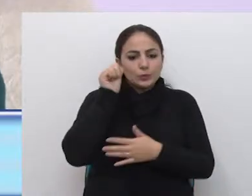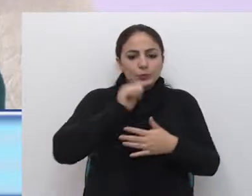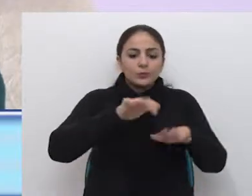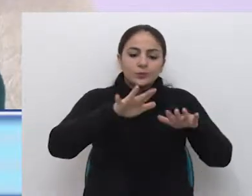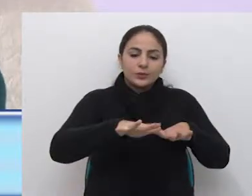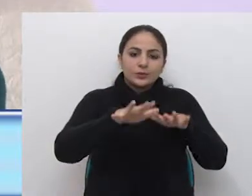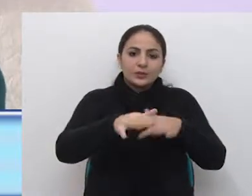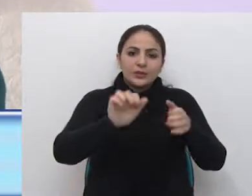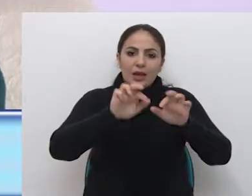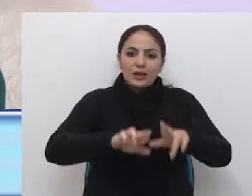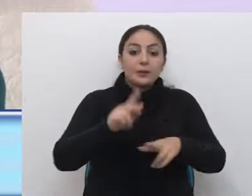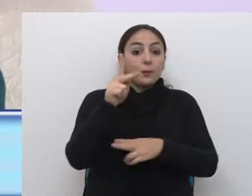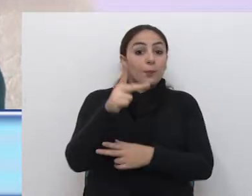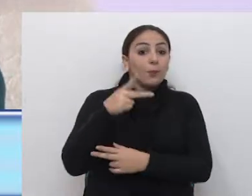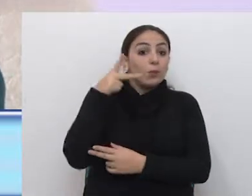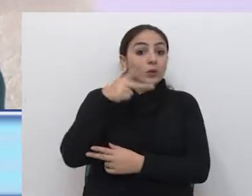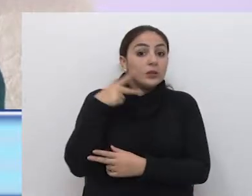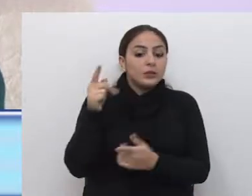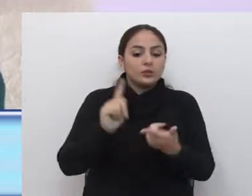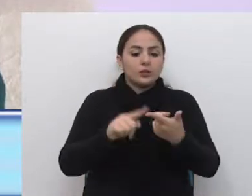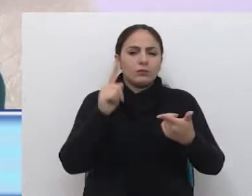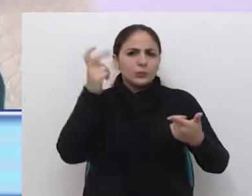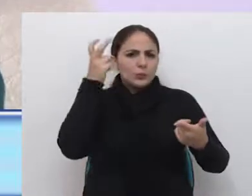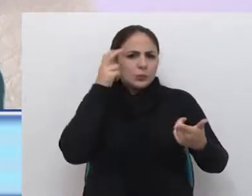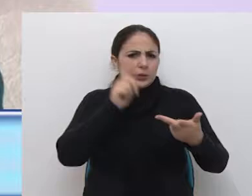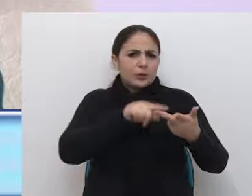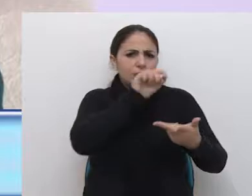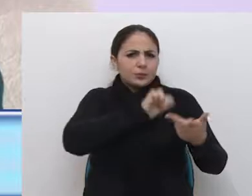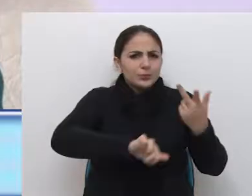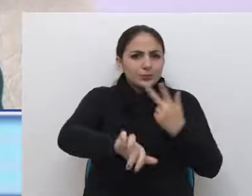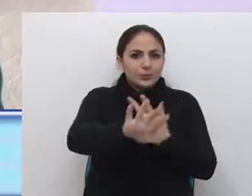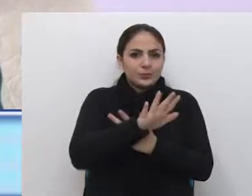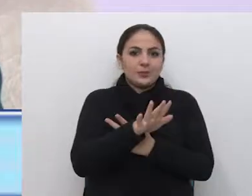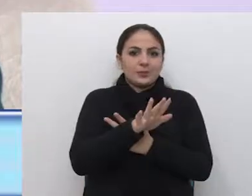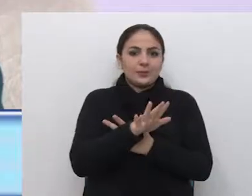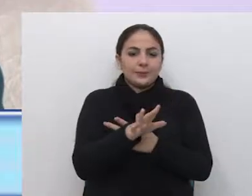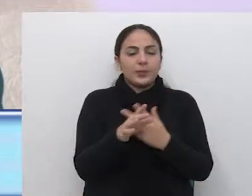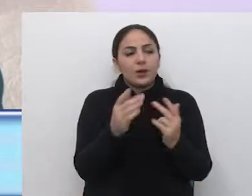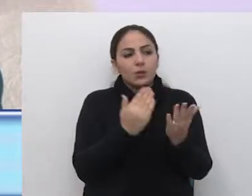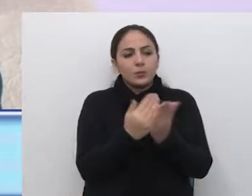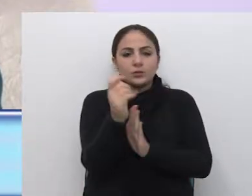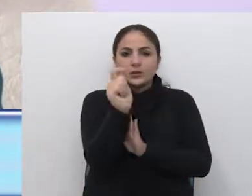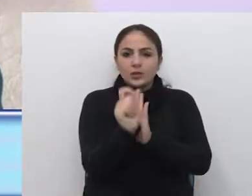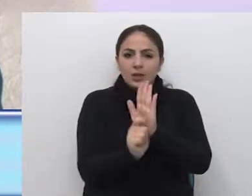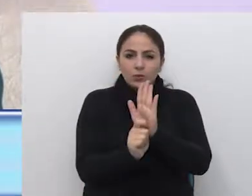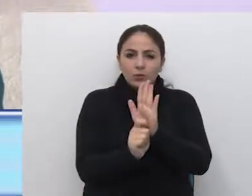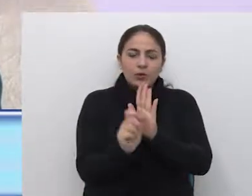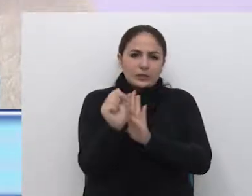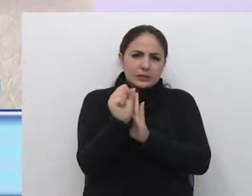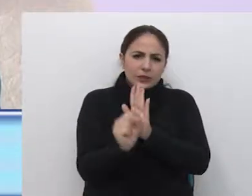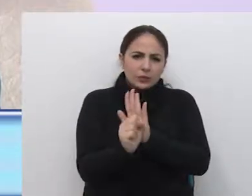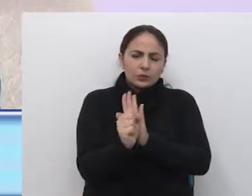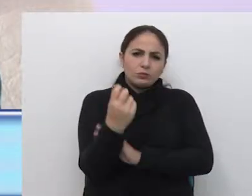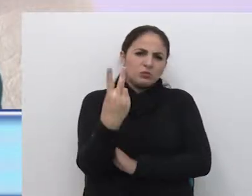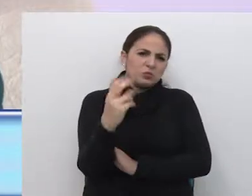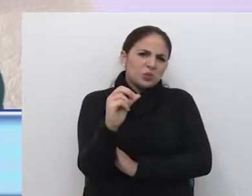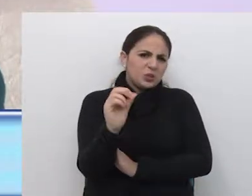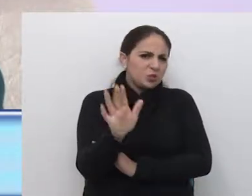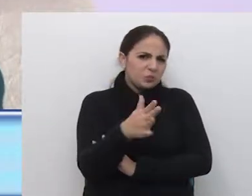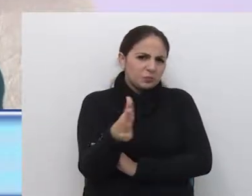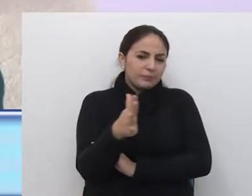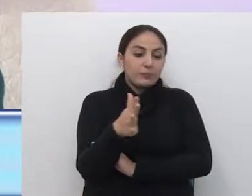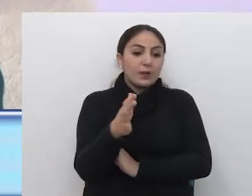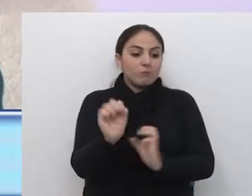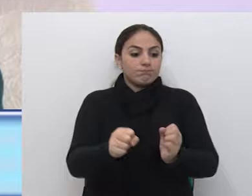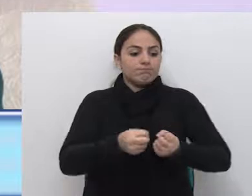reivindicações femininas no cenário da política, no cenário cultural e social. E a partir do século XX, aí, né, adentrando o